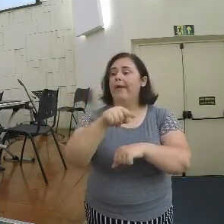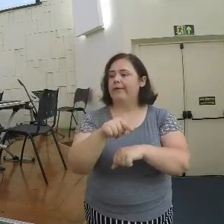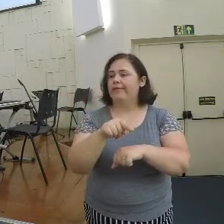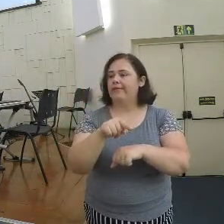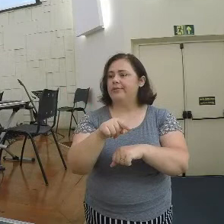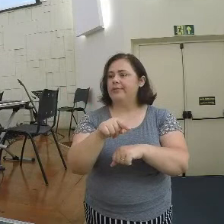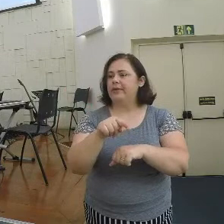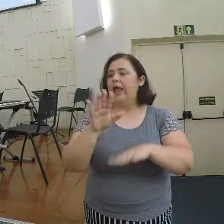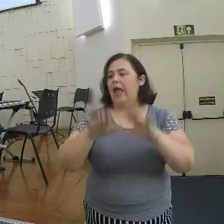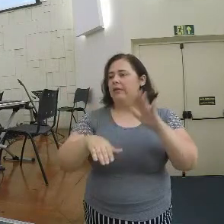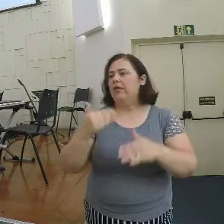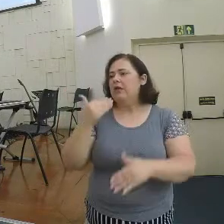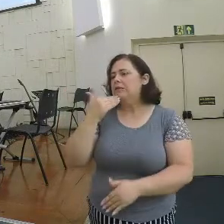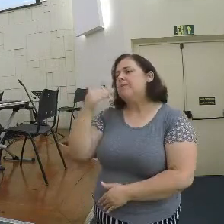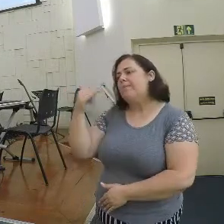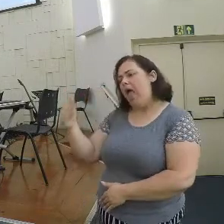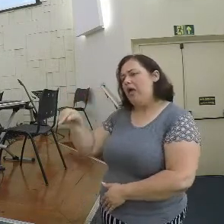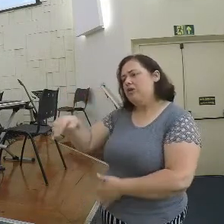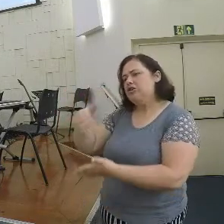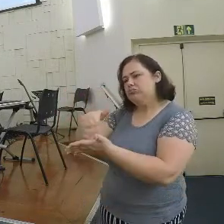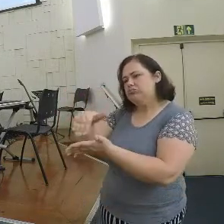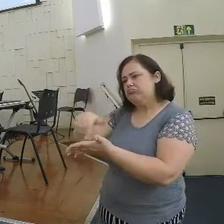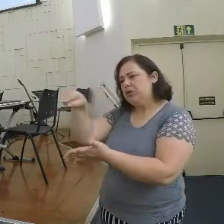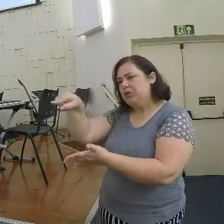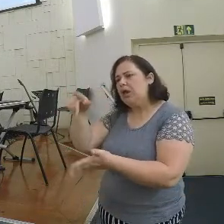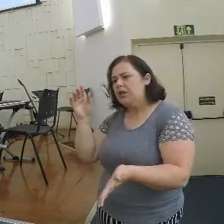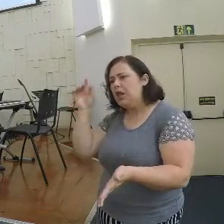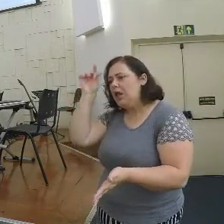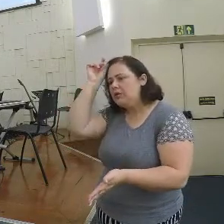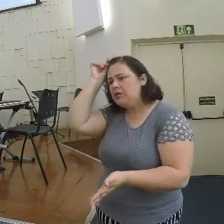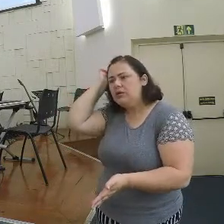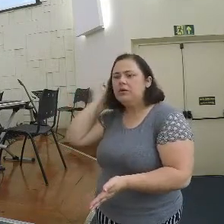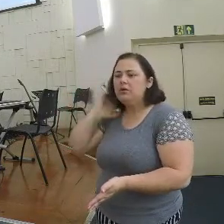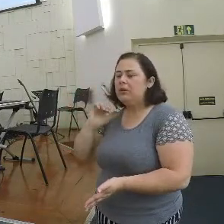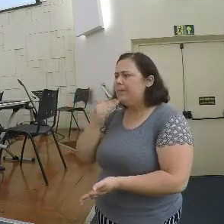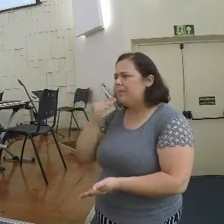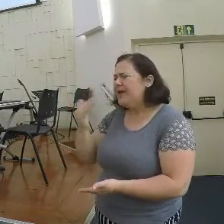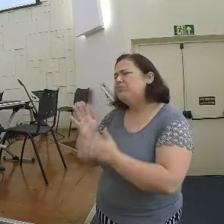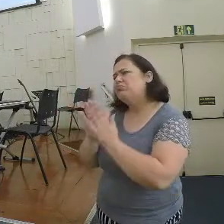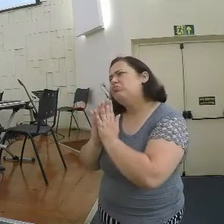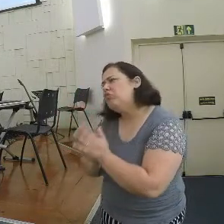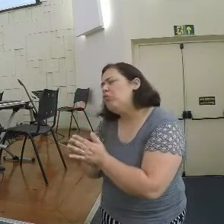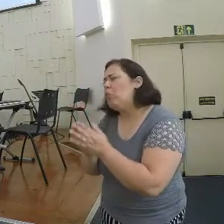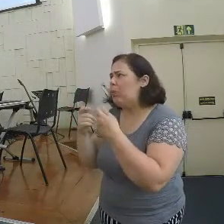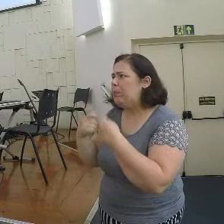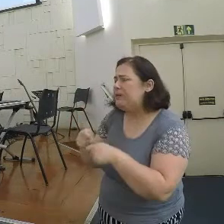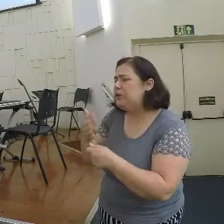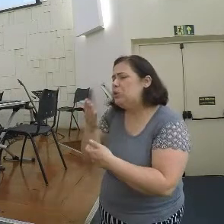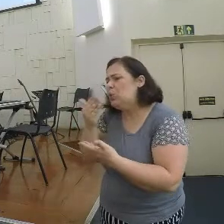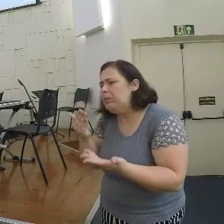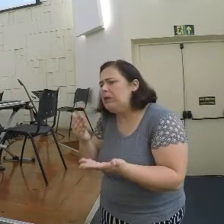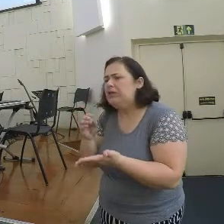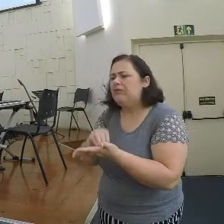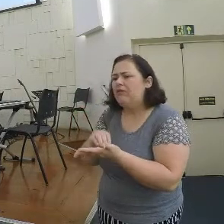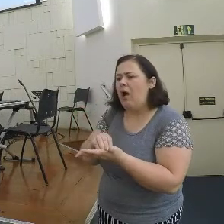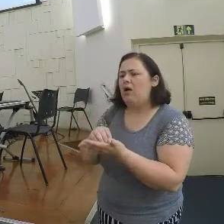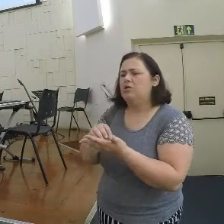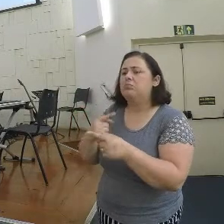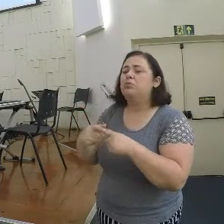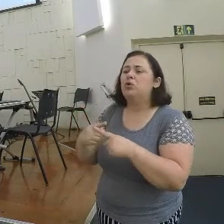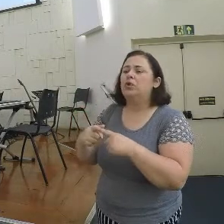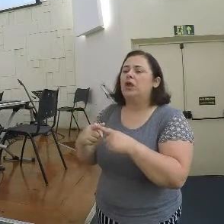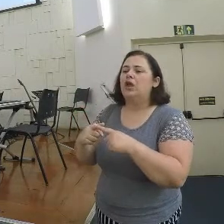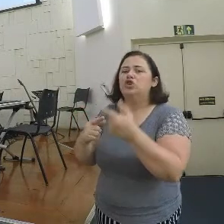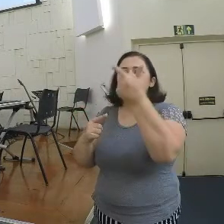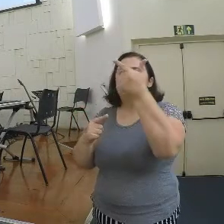biblicamente que nós não devemos encarar o dízimo como um imposto, mas como uma oportunidade em que voluntariamente, com